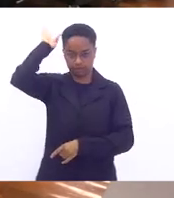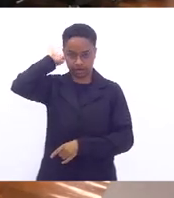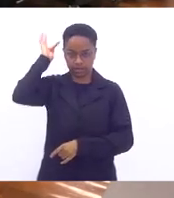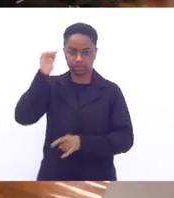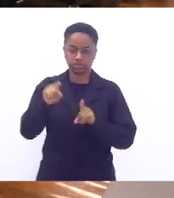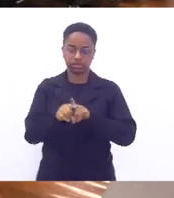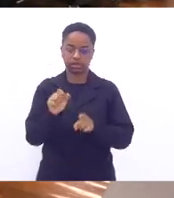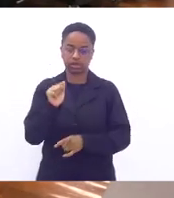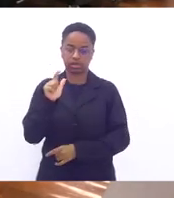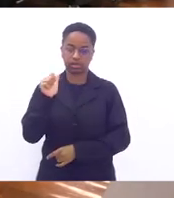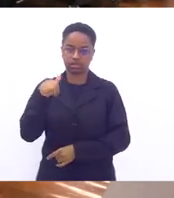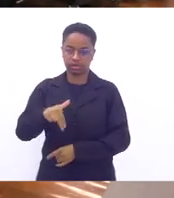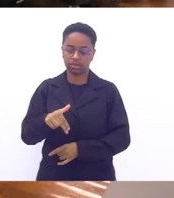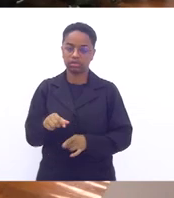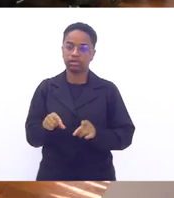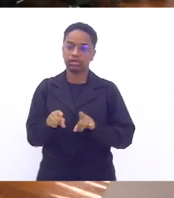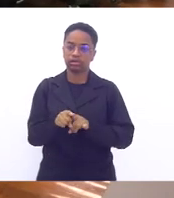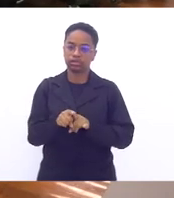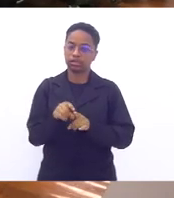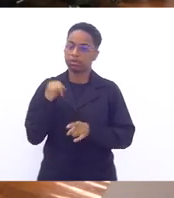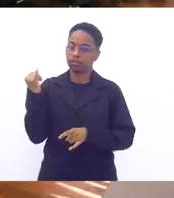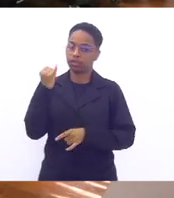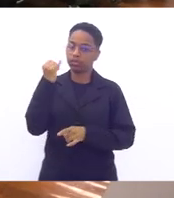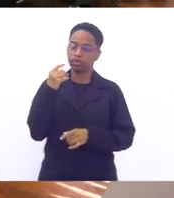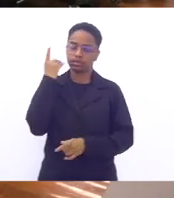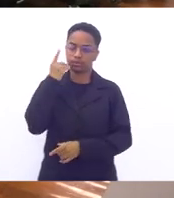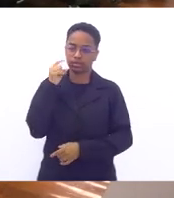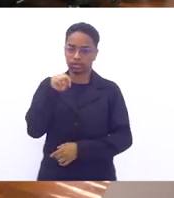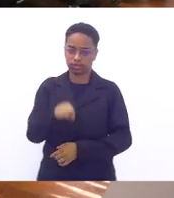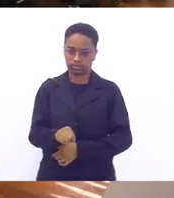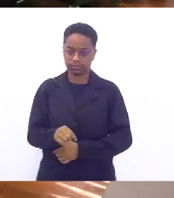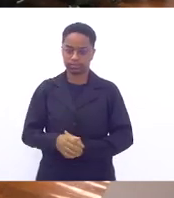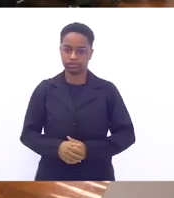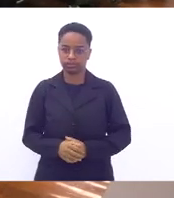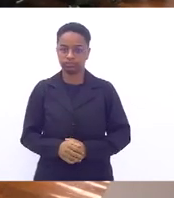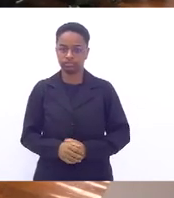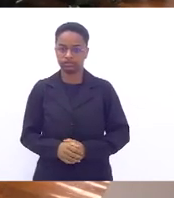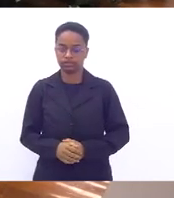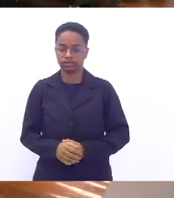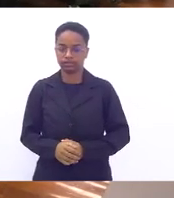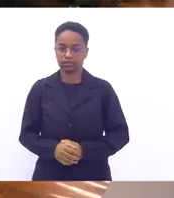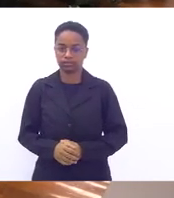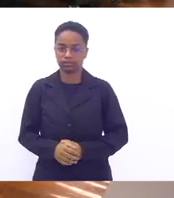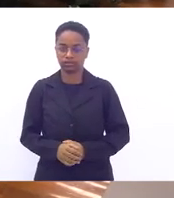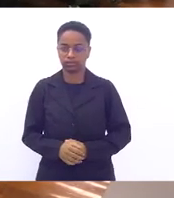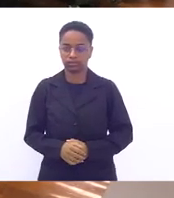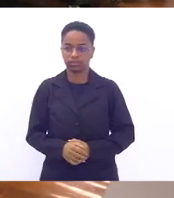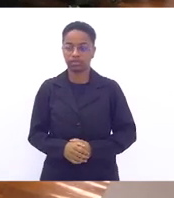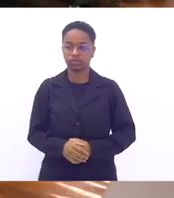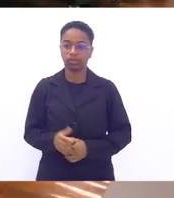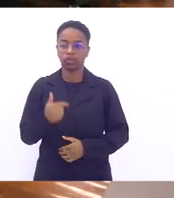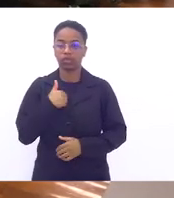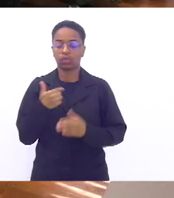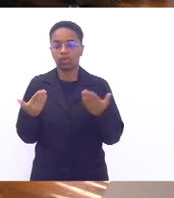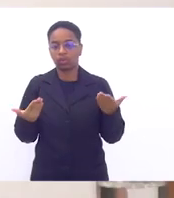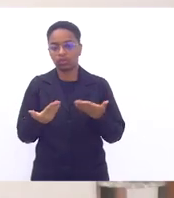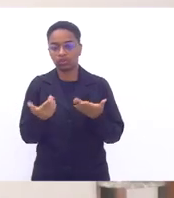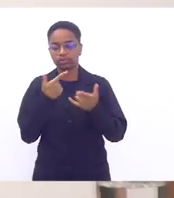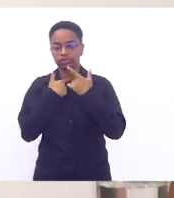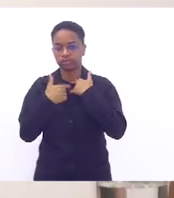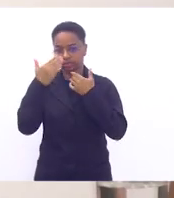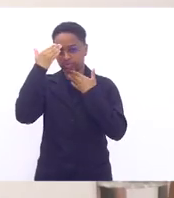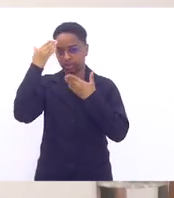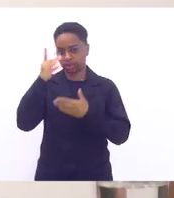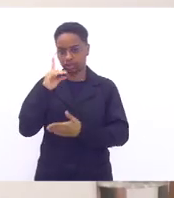é grandes quadros dessa casa eu queria hoje primeiro agradecer a Deus por essa